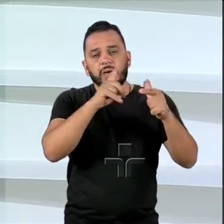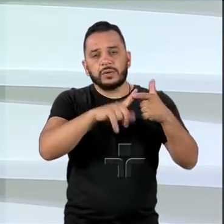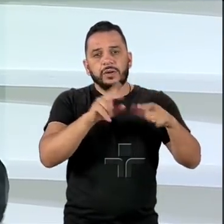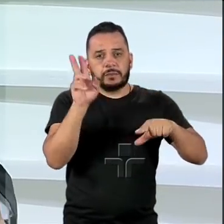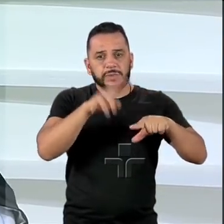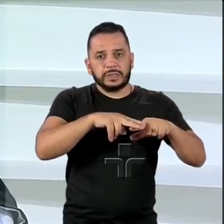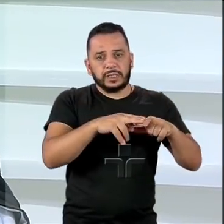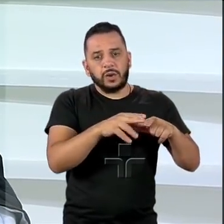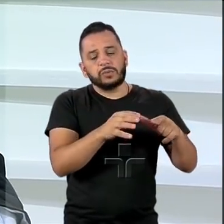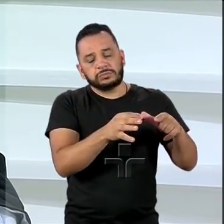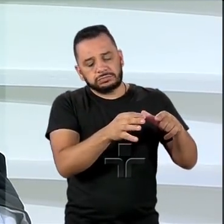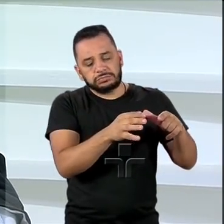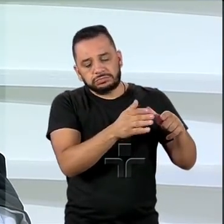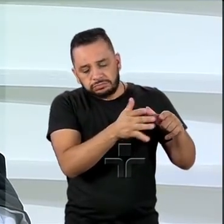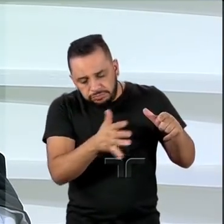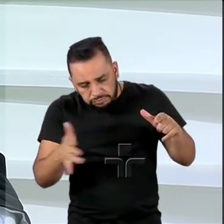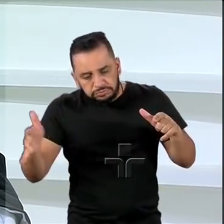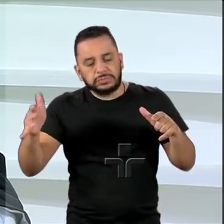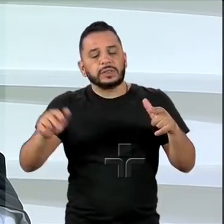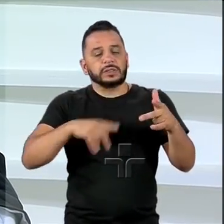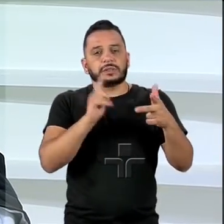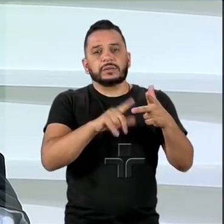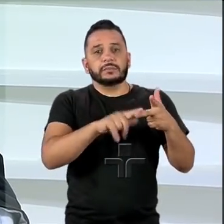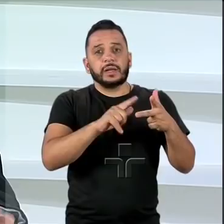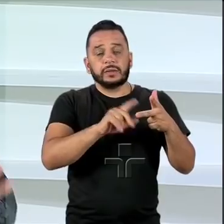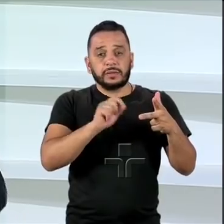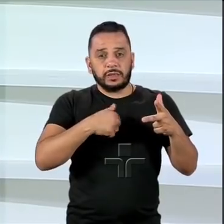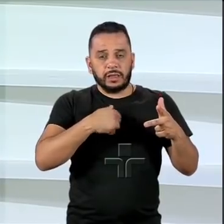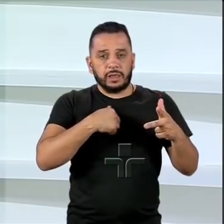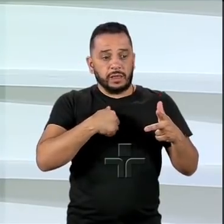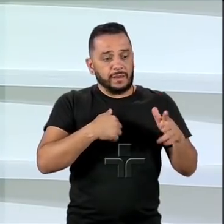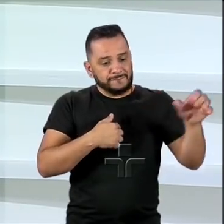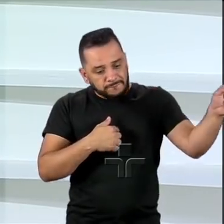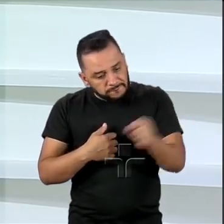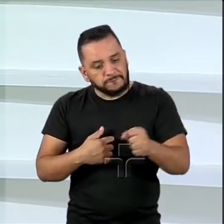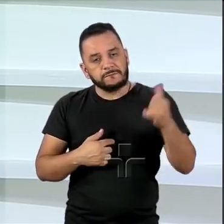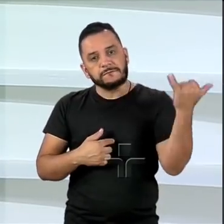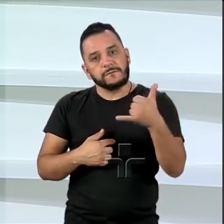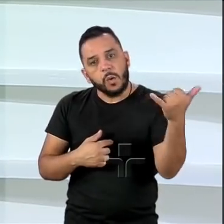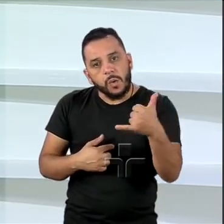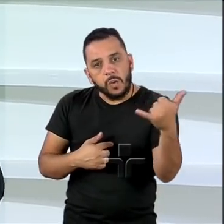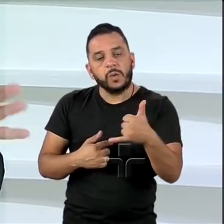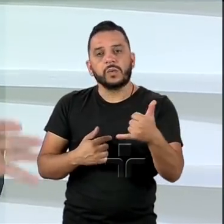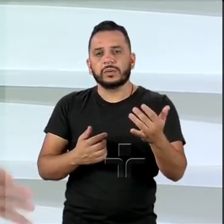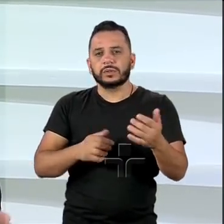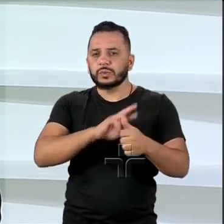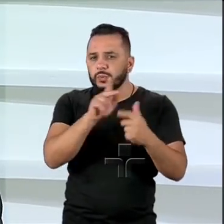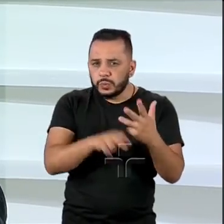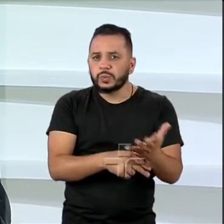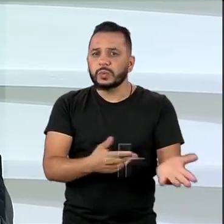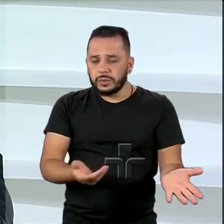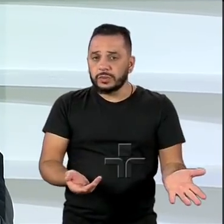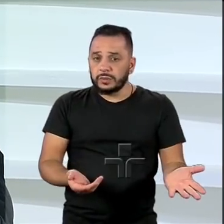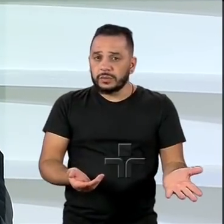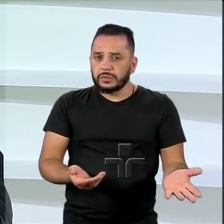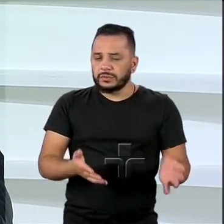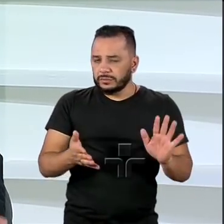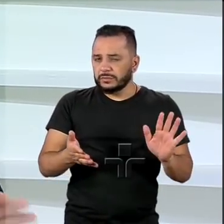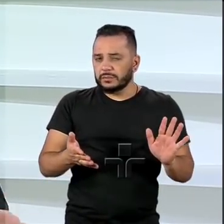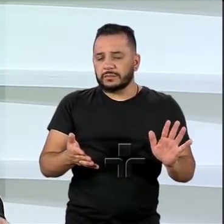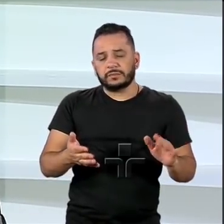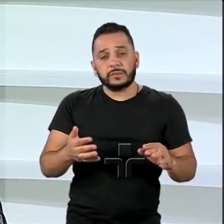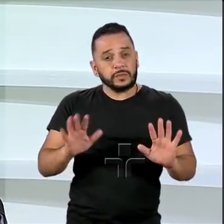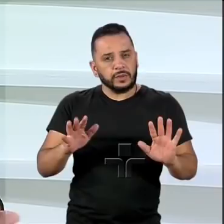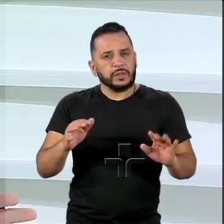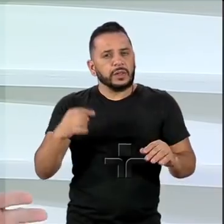condução coercitiva e tudo mais. Se, de um lado, essas decisões preocupam com relação aos destinos da Lava Jato,